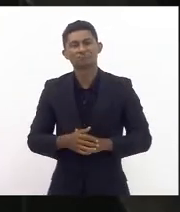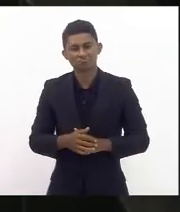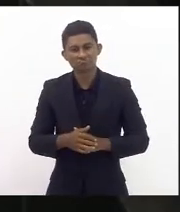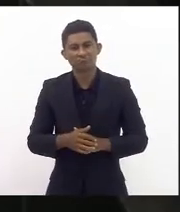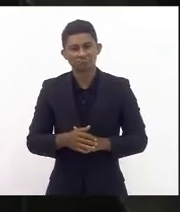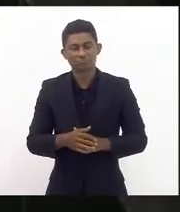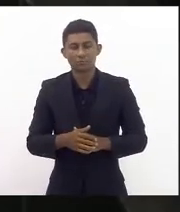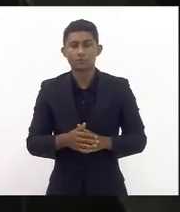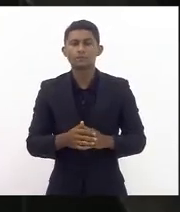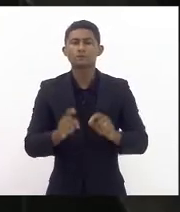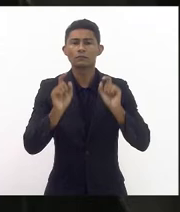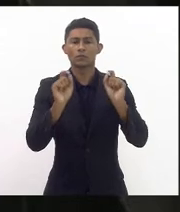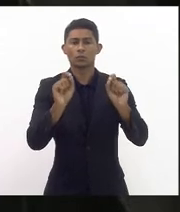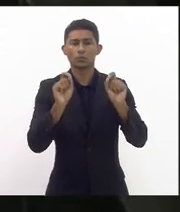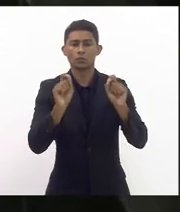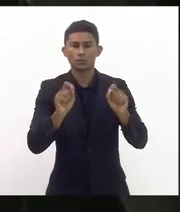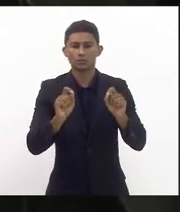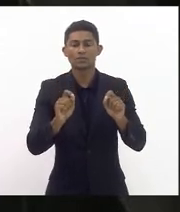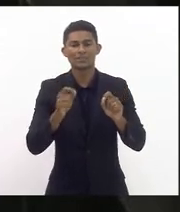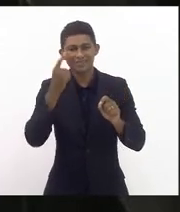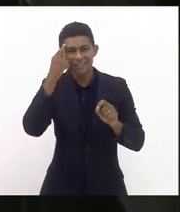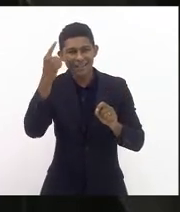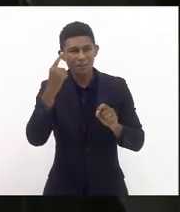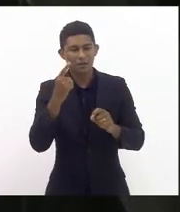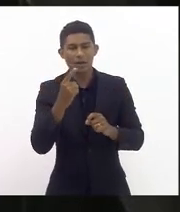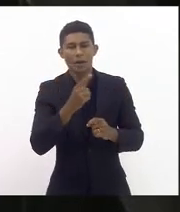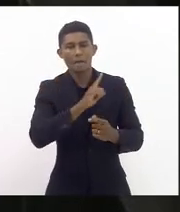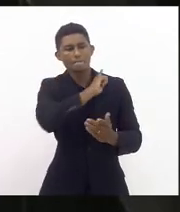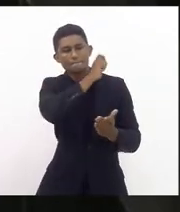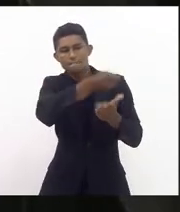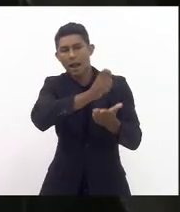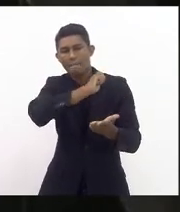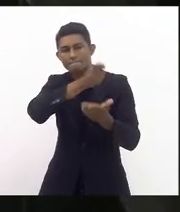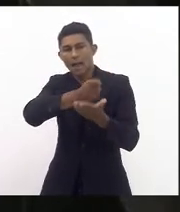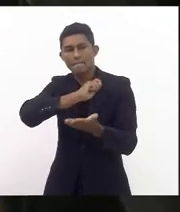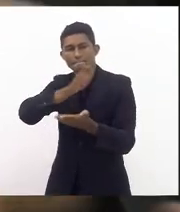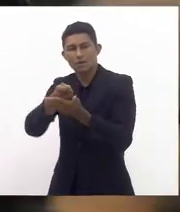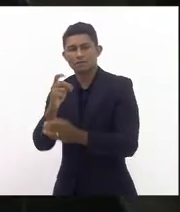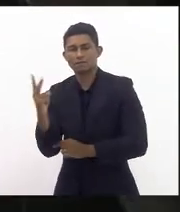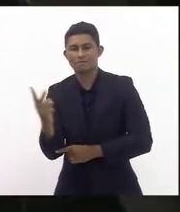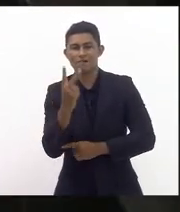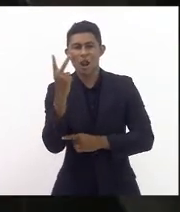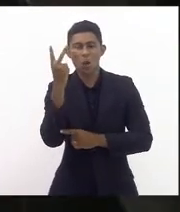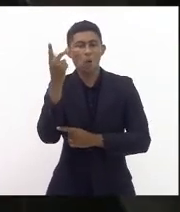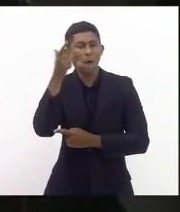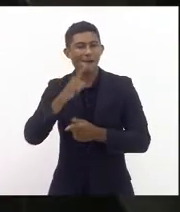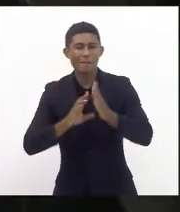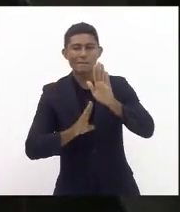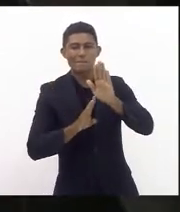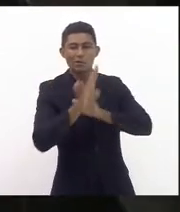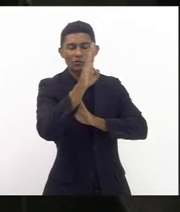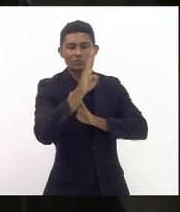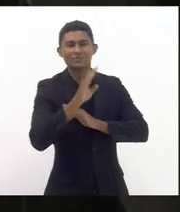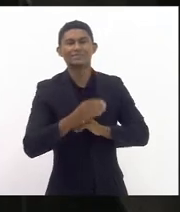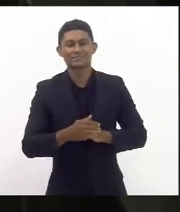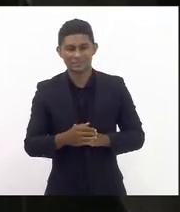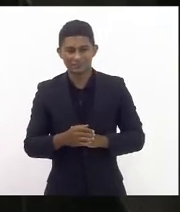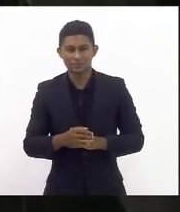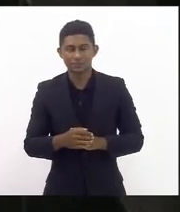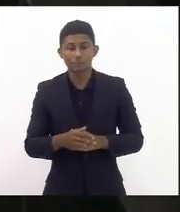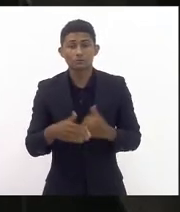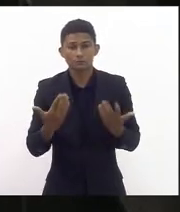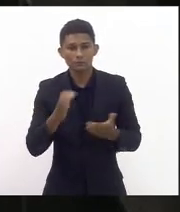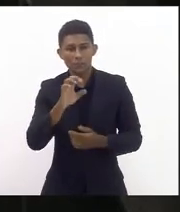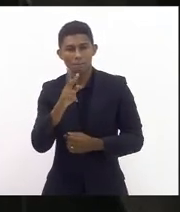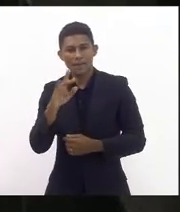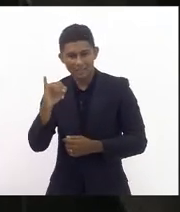o aumento do valor dos pagamentos, do montante de pagamentos, deputada Célia Jordão, que foi membro também da CPI, enquanto a CPI